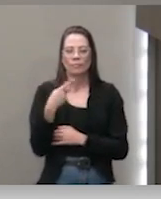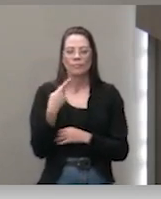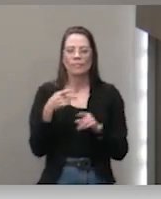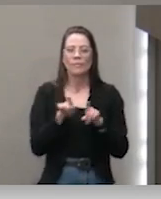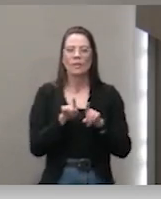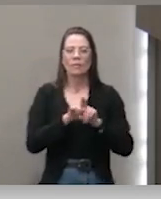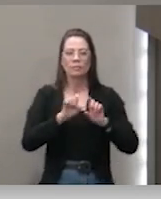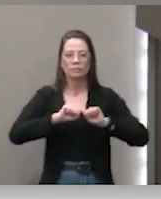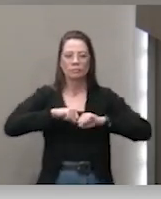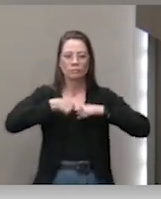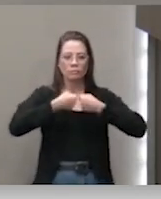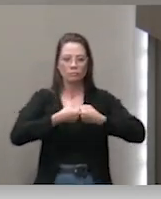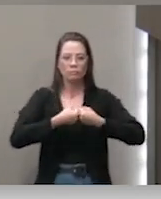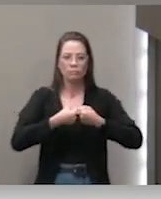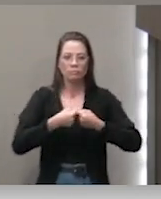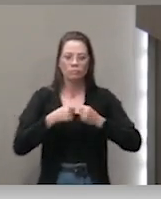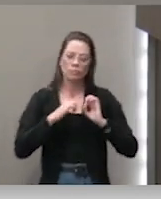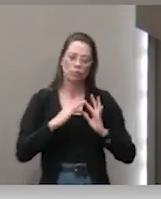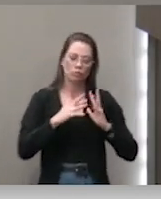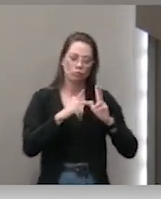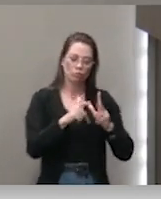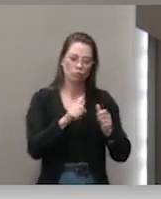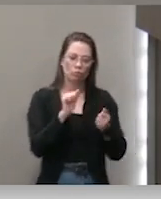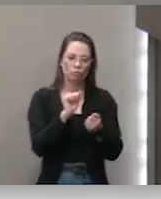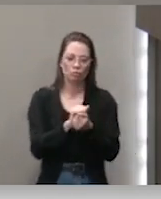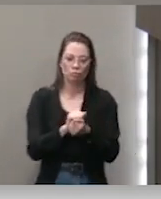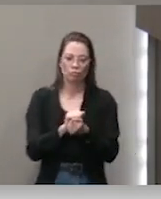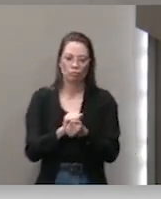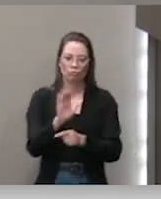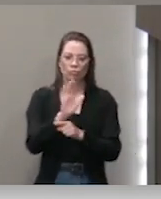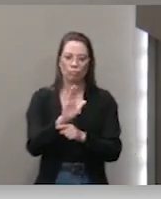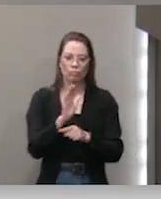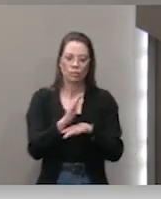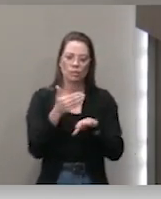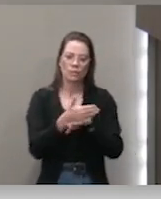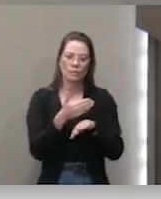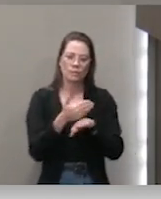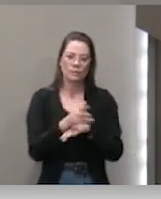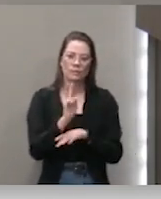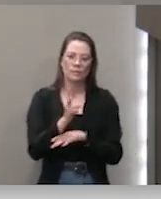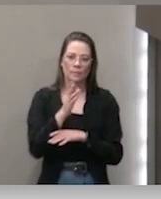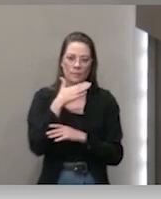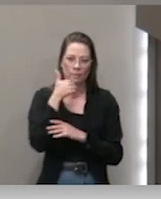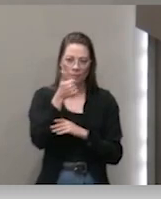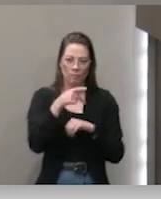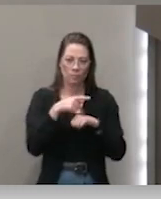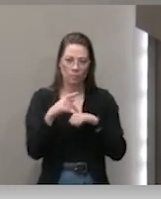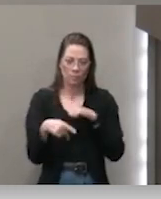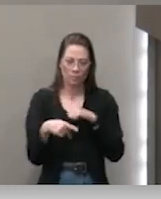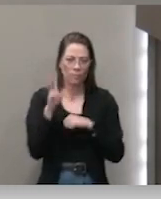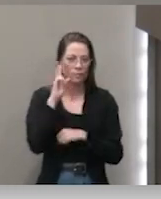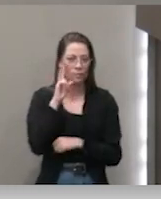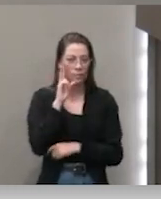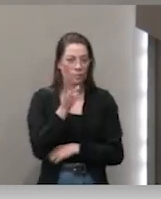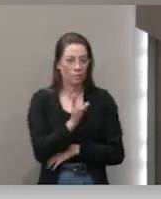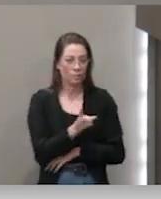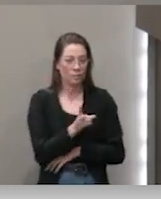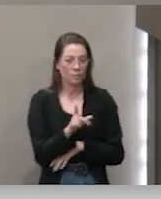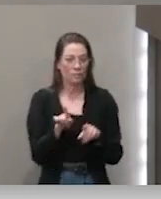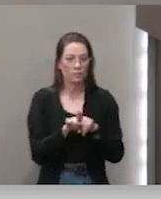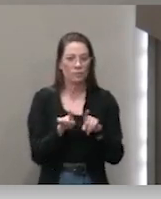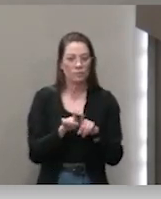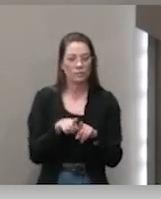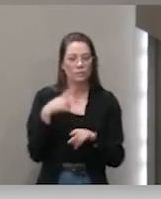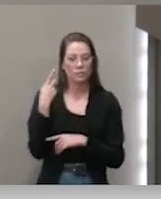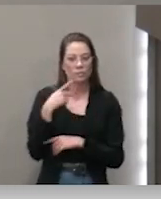então, todos juntos, imbuídos aí de sempre pensar no melhor para Passo Fundo. Lembrando sempre também os vereadores